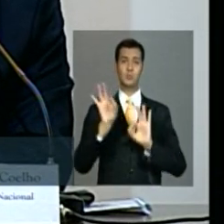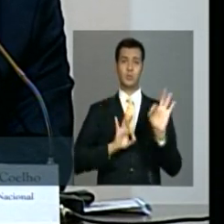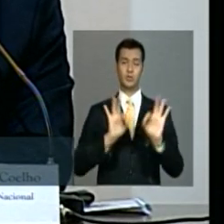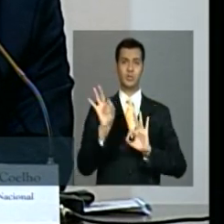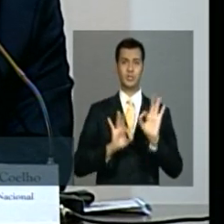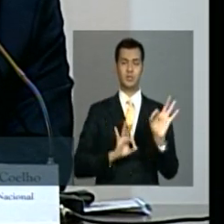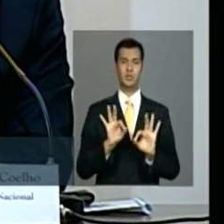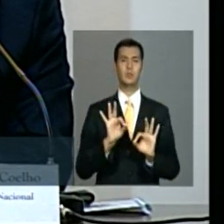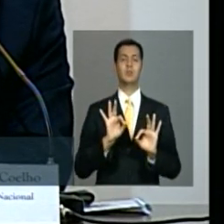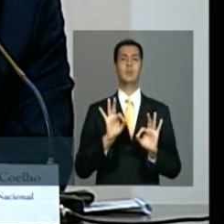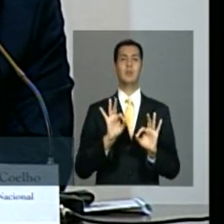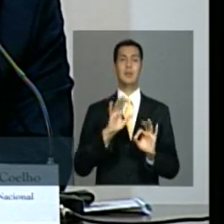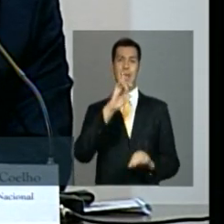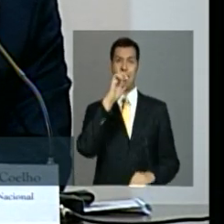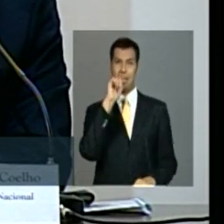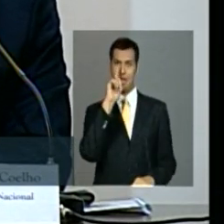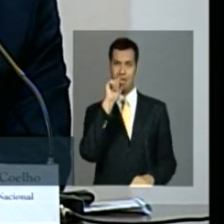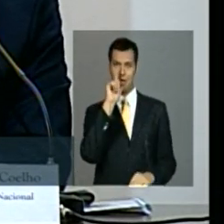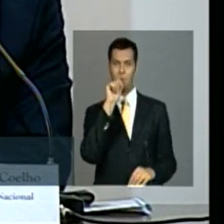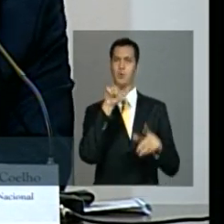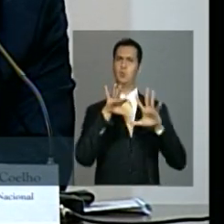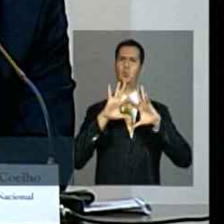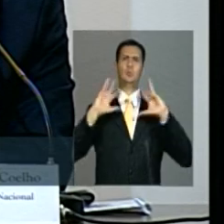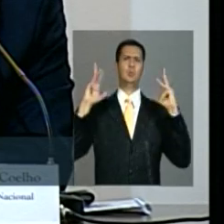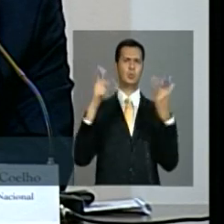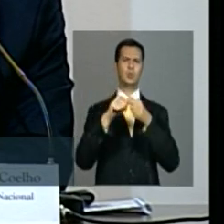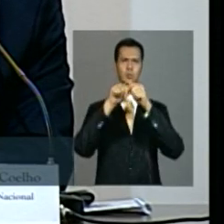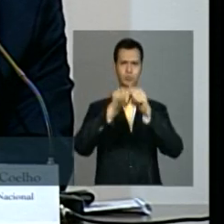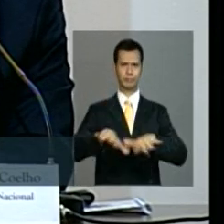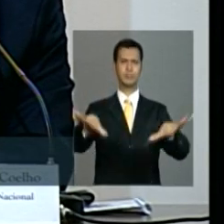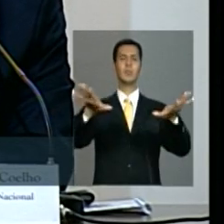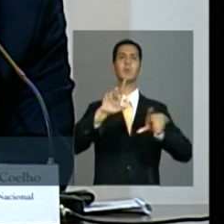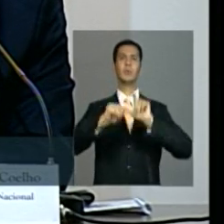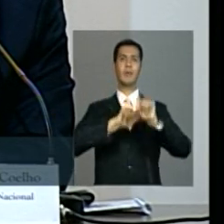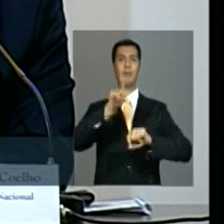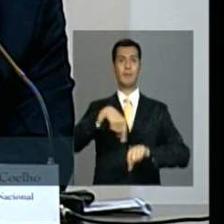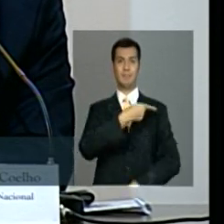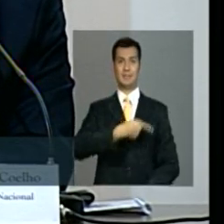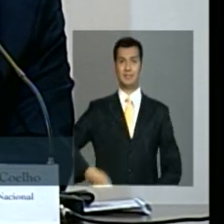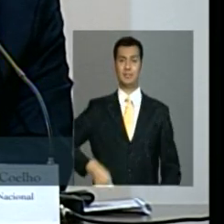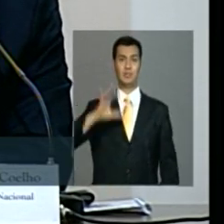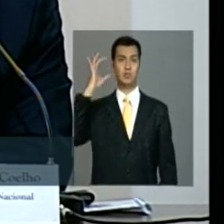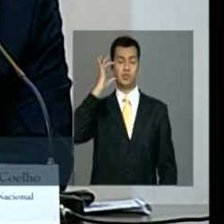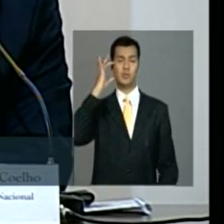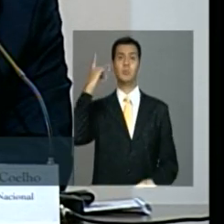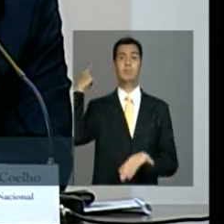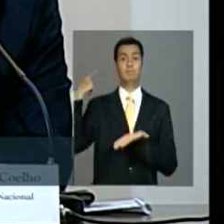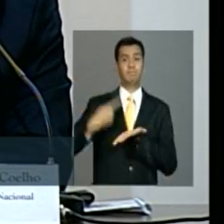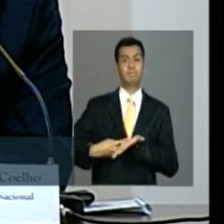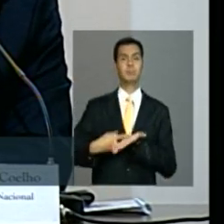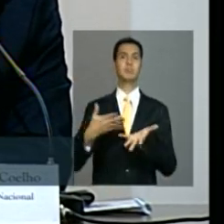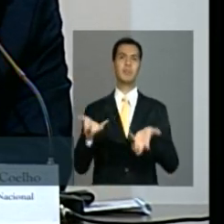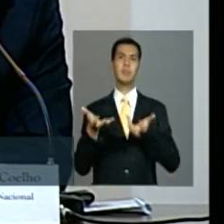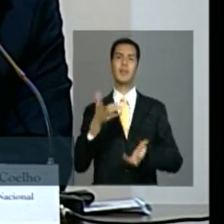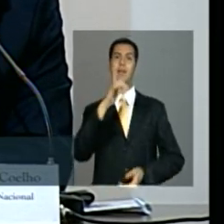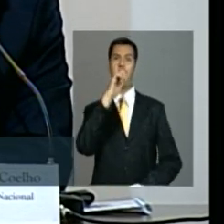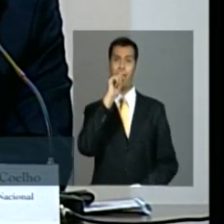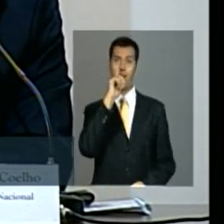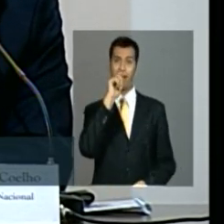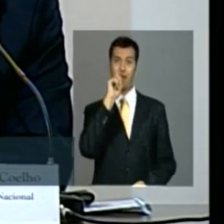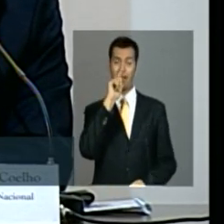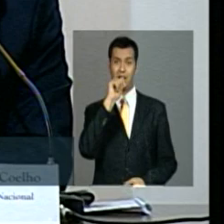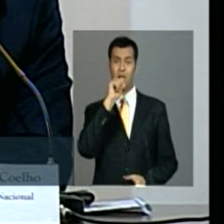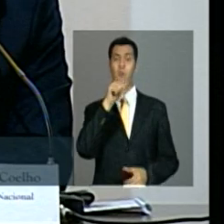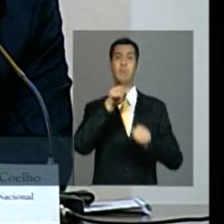e o compromisso assumido pelo governo da presidenta Dilma de universalizar o acesso à água